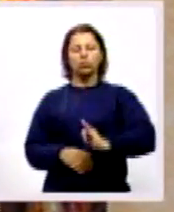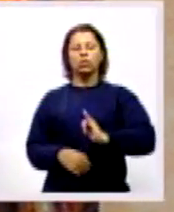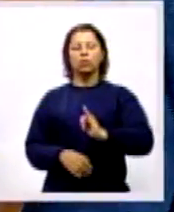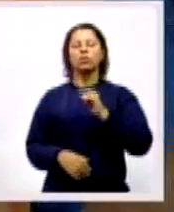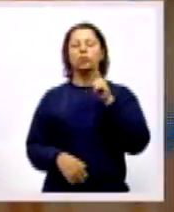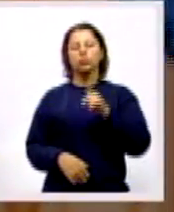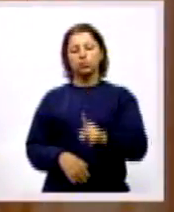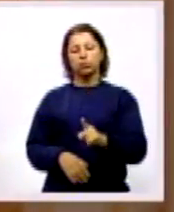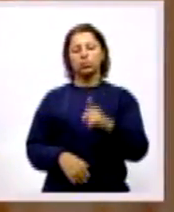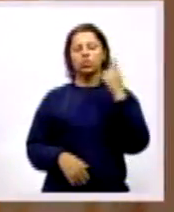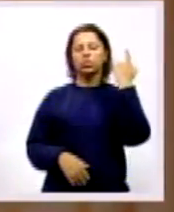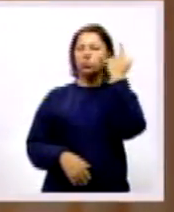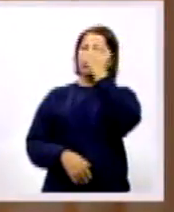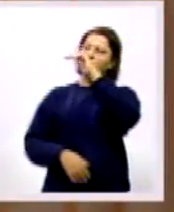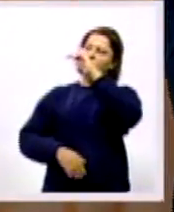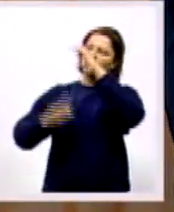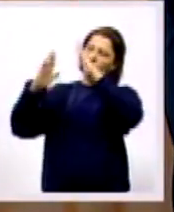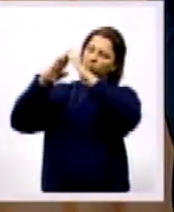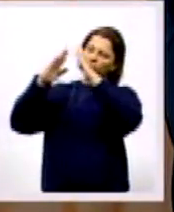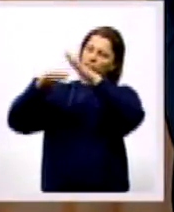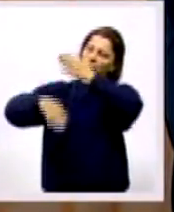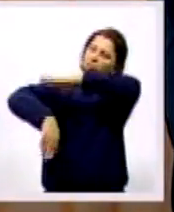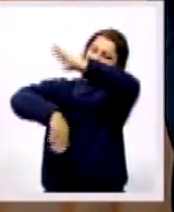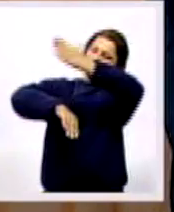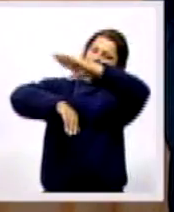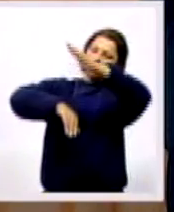você: essa casa é sua,